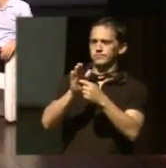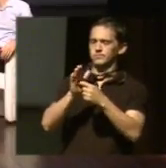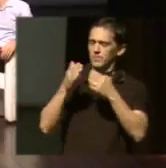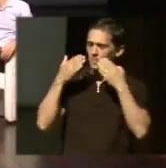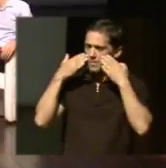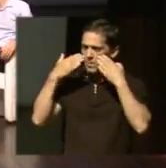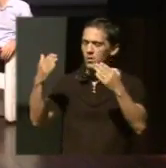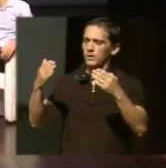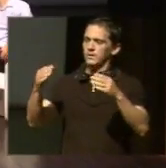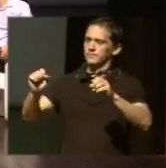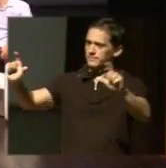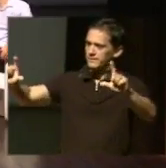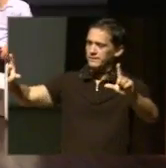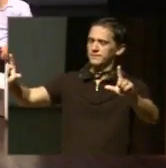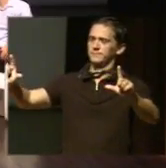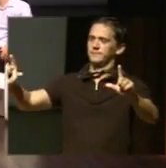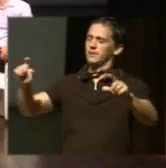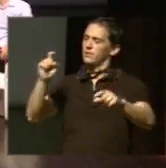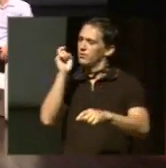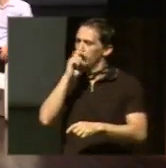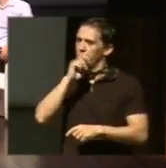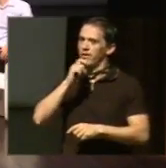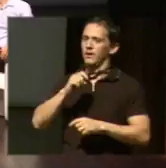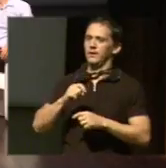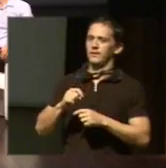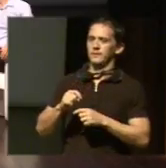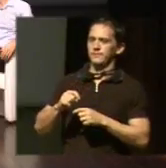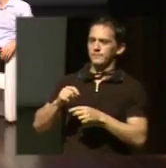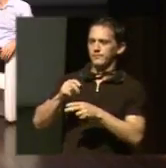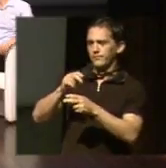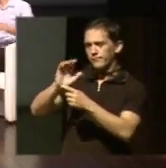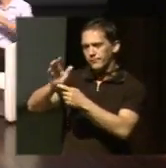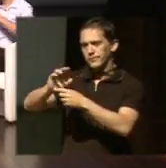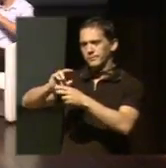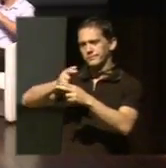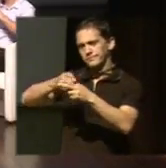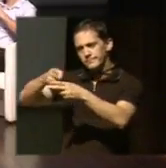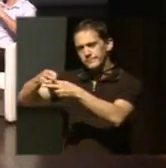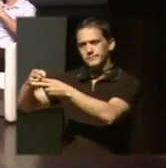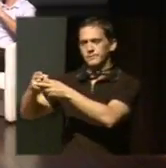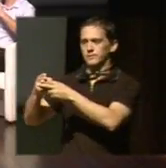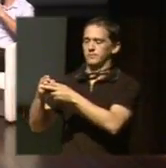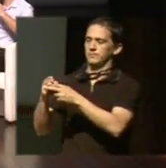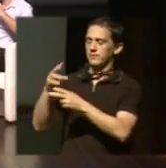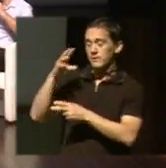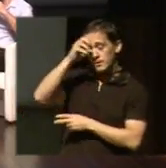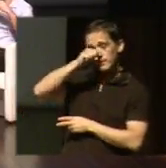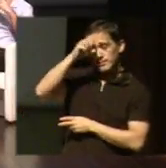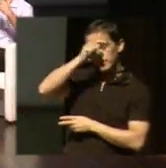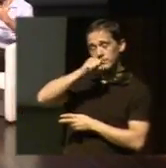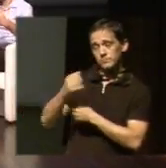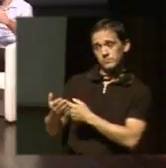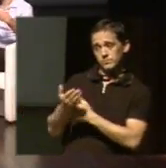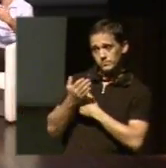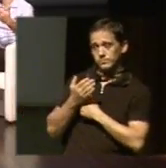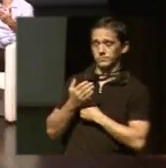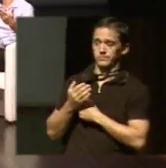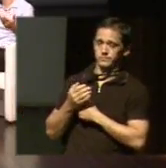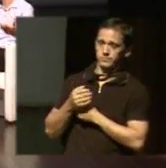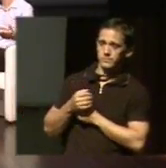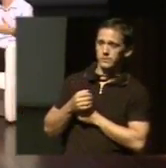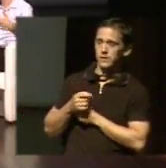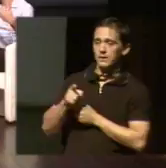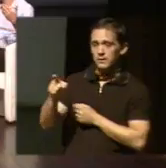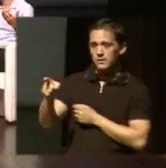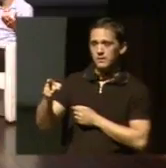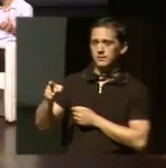algumas mídias, né, em alguns espaços. Então, isso é uma oportunidade, muitas vezes, da gente aprender algo. Né, da gente ver que essas pessoas são pessoas que são